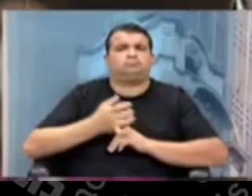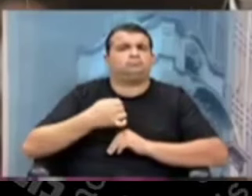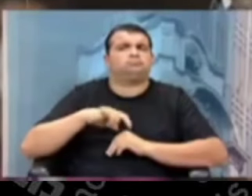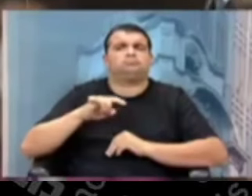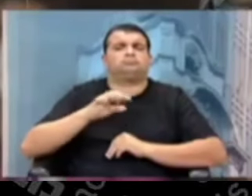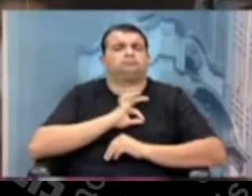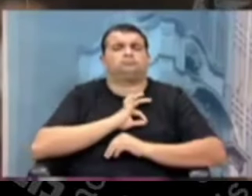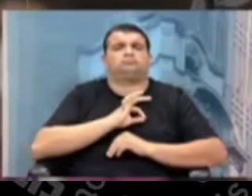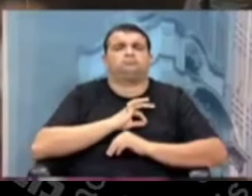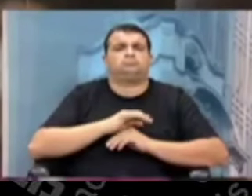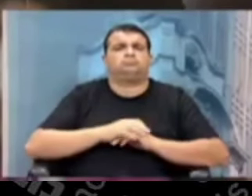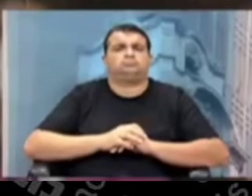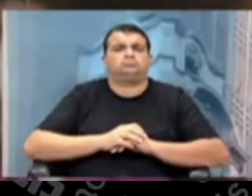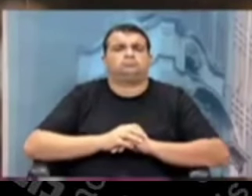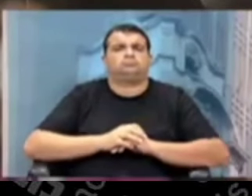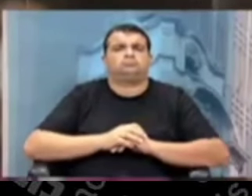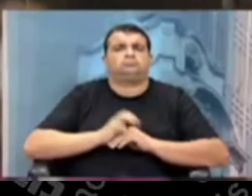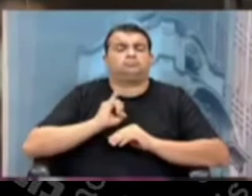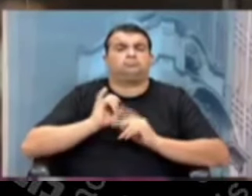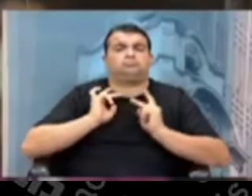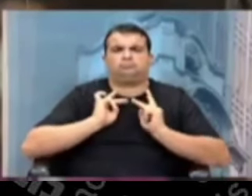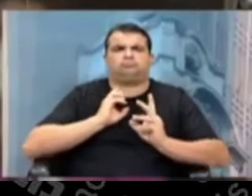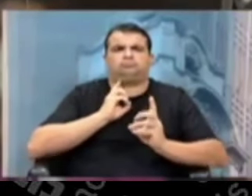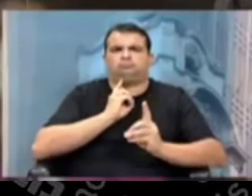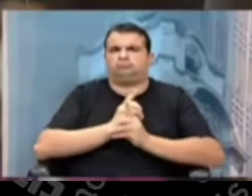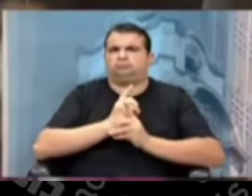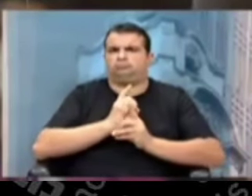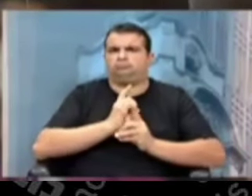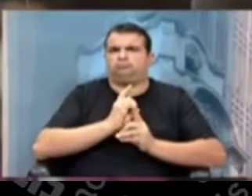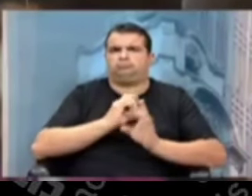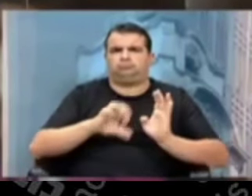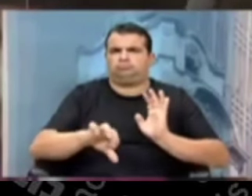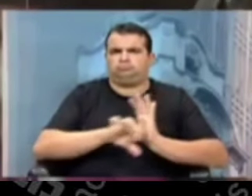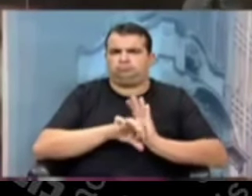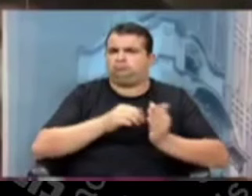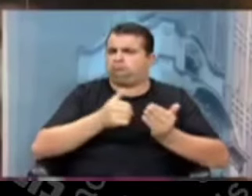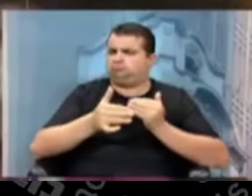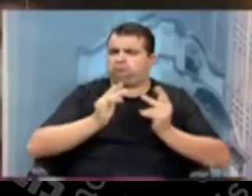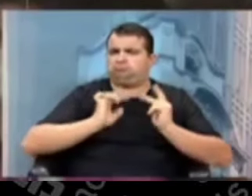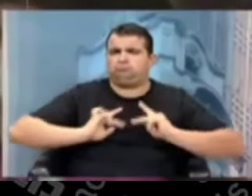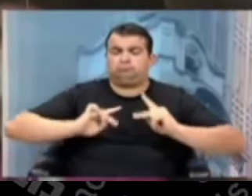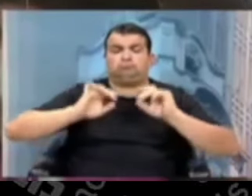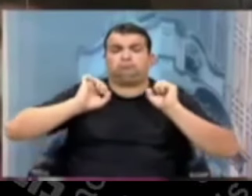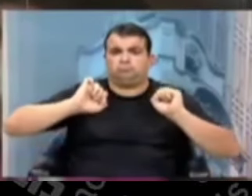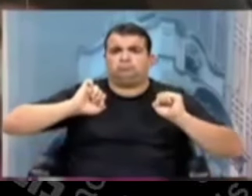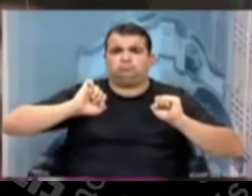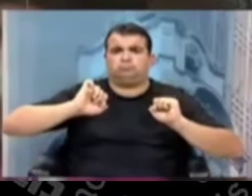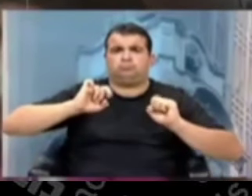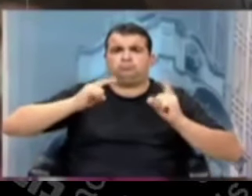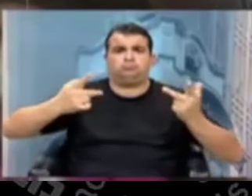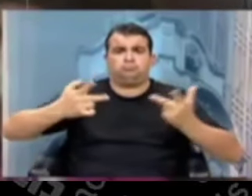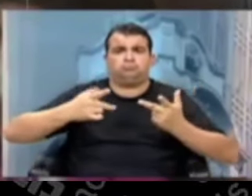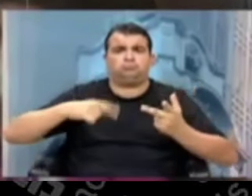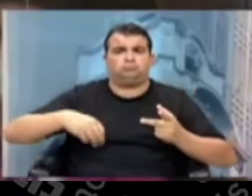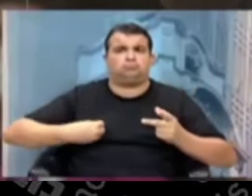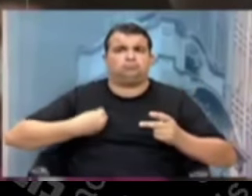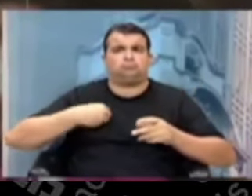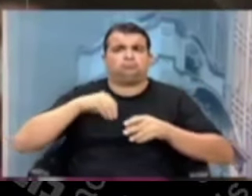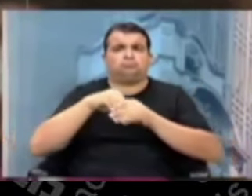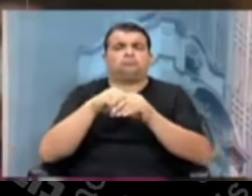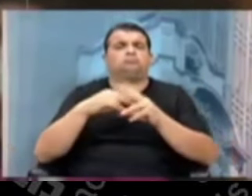precisa se tem um flagrante delito qualquer um do povo pode e o que aconteceu aqui nessa casa